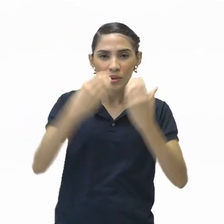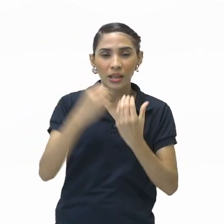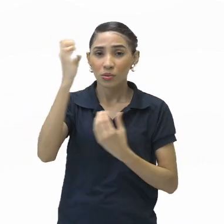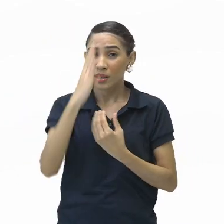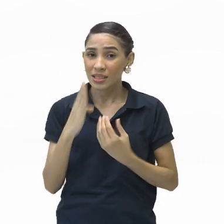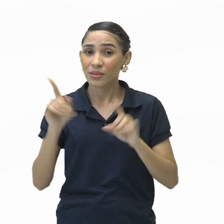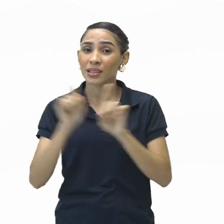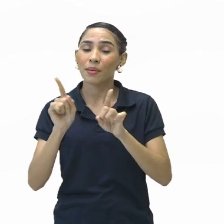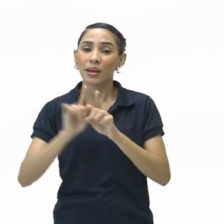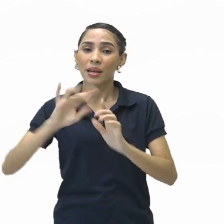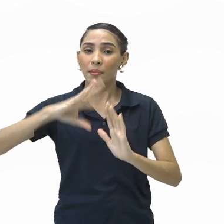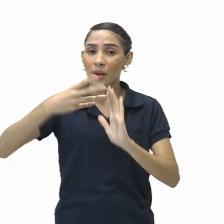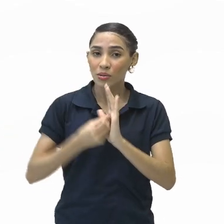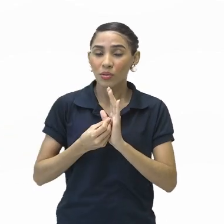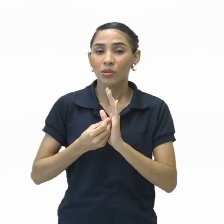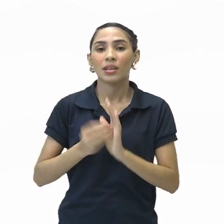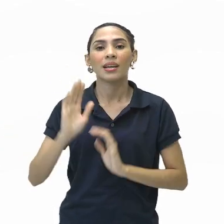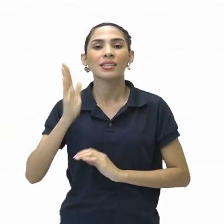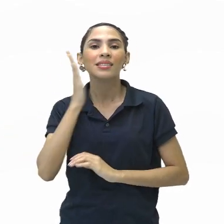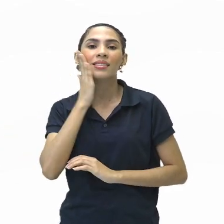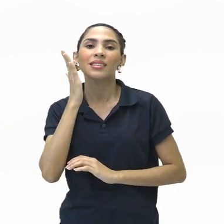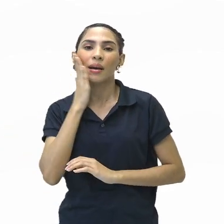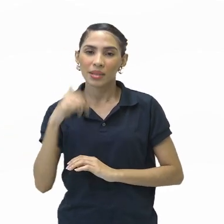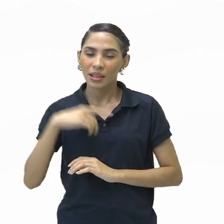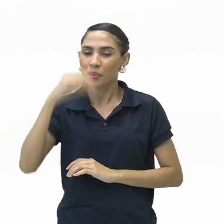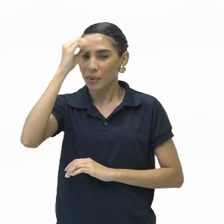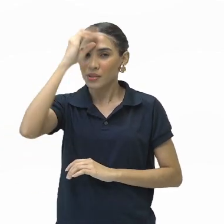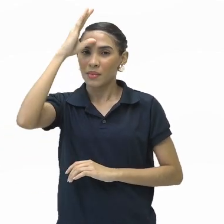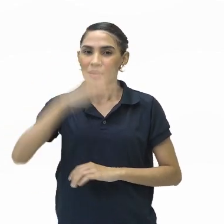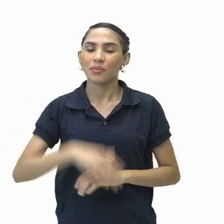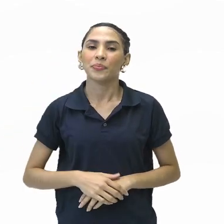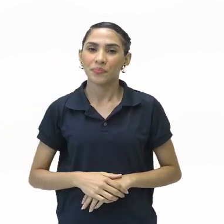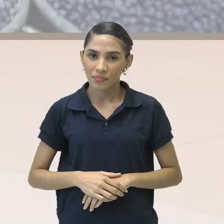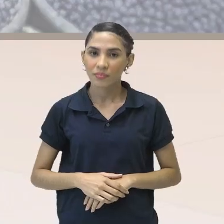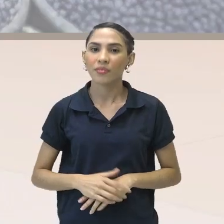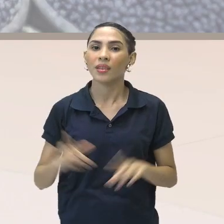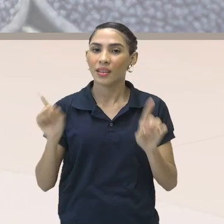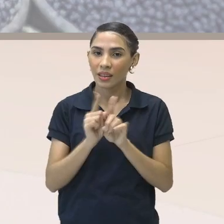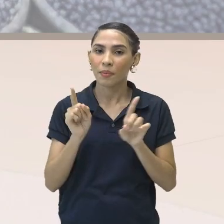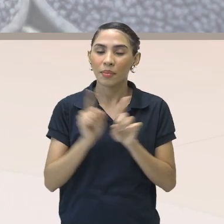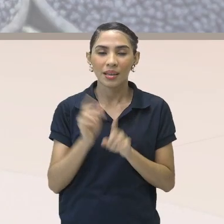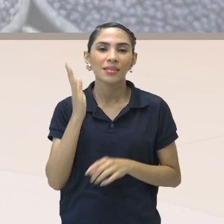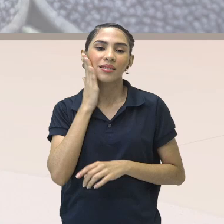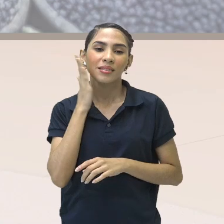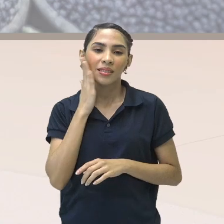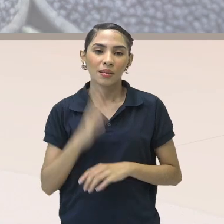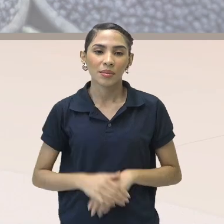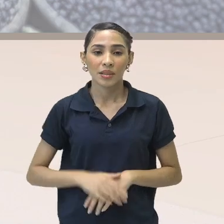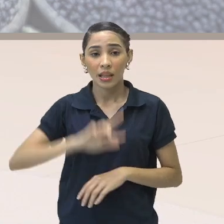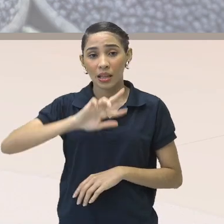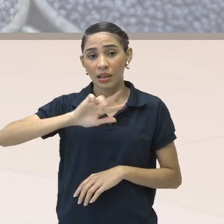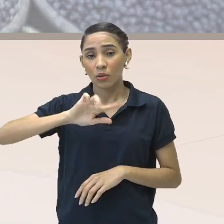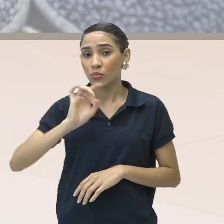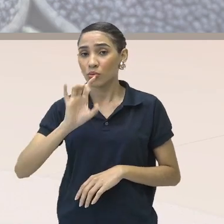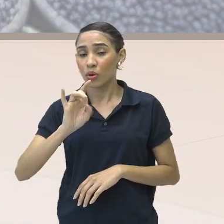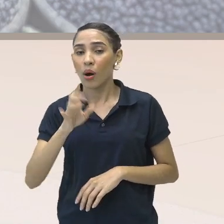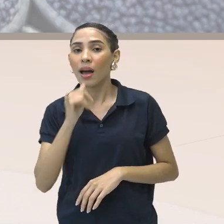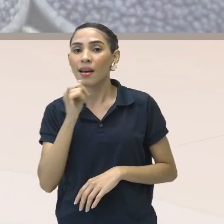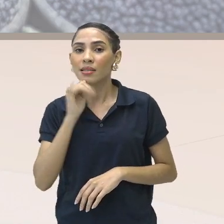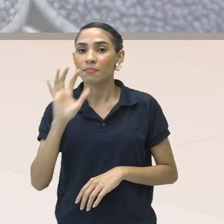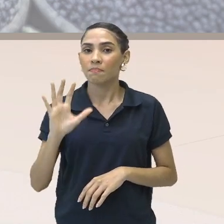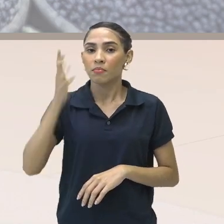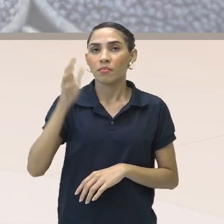estão aí, né? Estão presentes e sabem fazer isso. Né? Elas sabem como lidar com aquilo ali. E não necessariamente, a